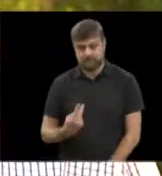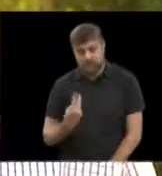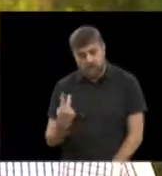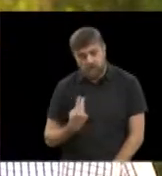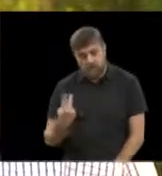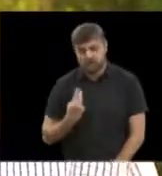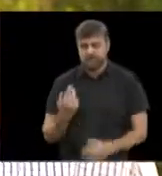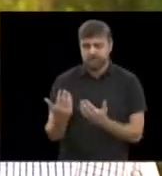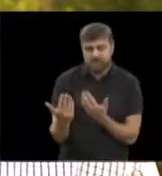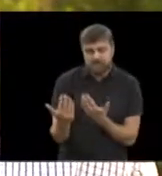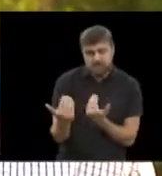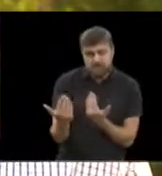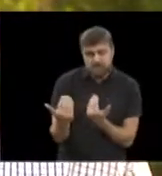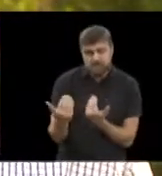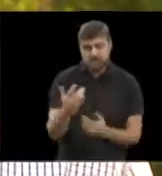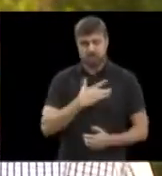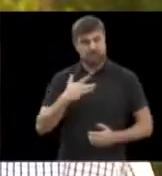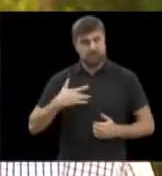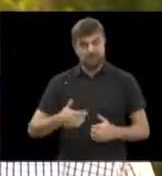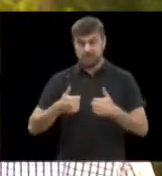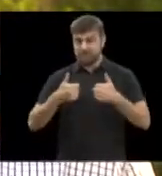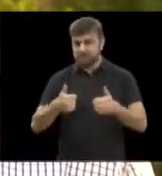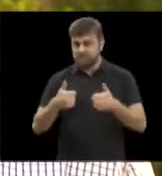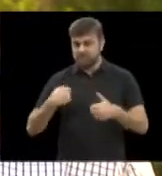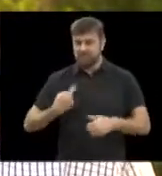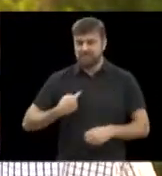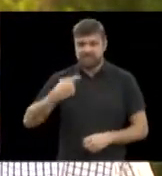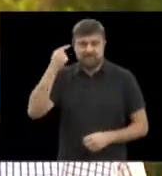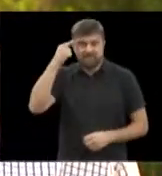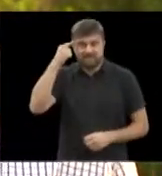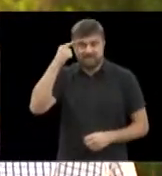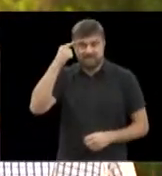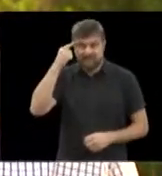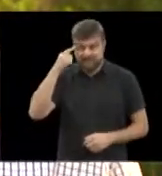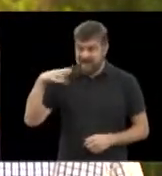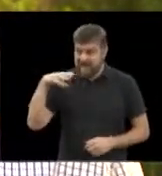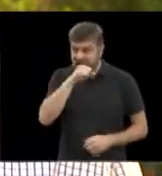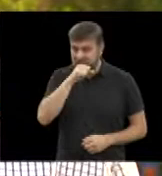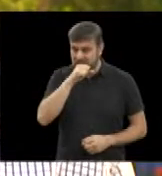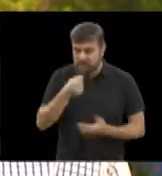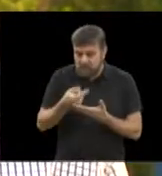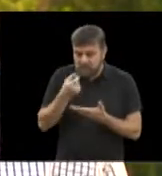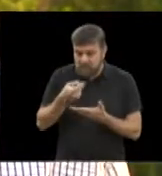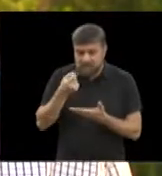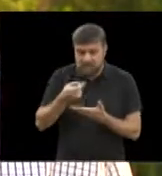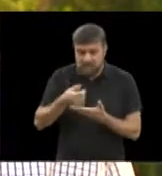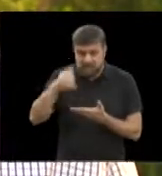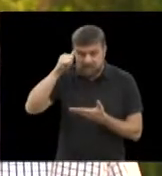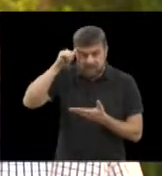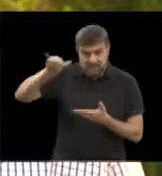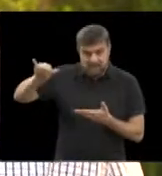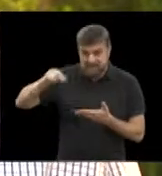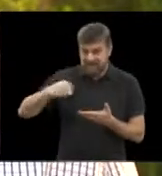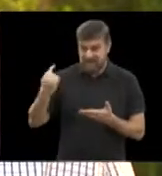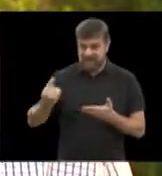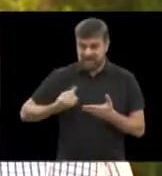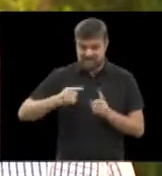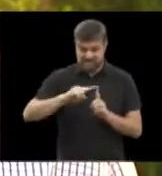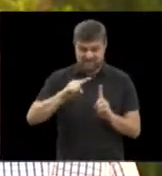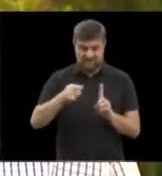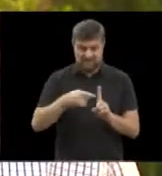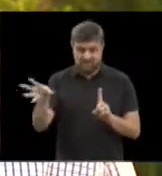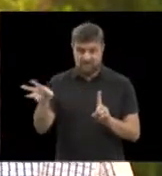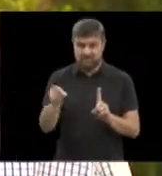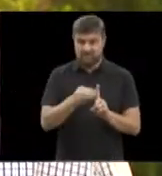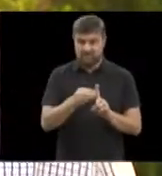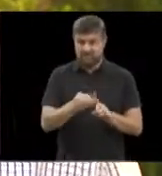por a gente ser jovem, por a gente ser saudável, a gente entendia que já de primeira, parando de tomar pílula, já ia vir a